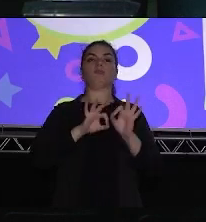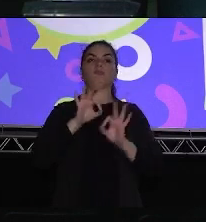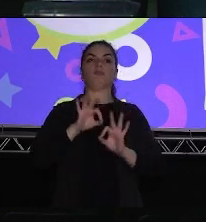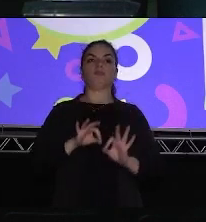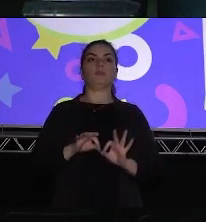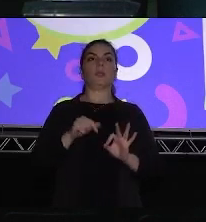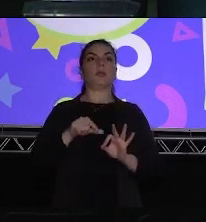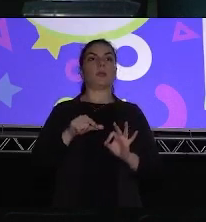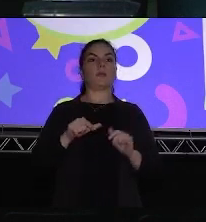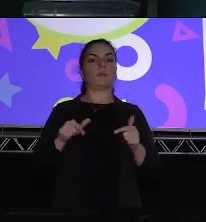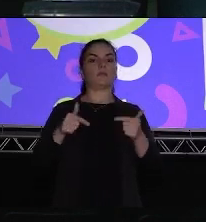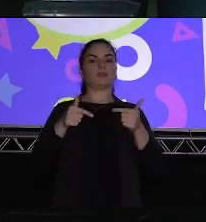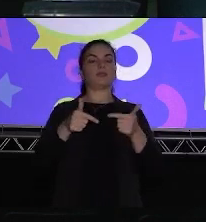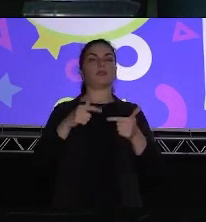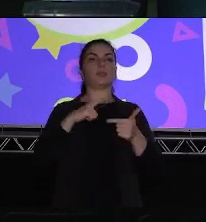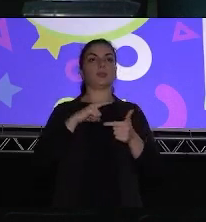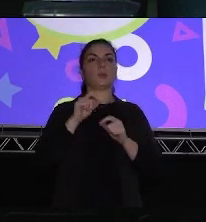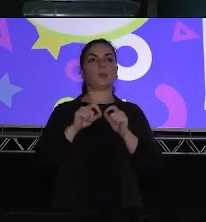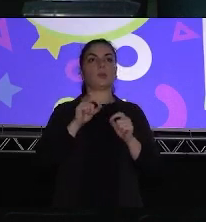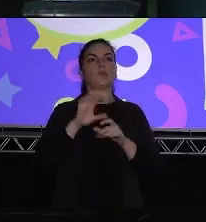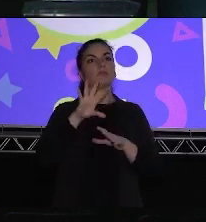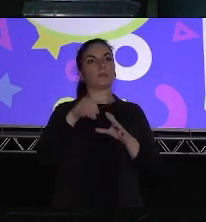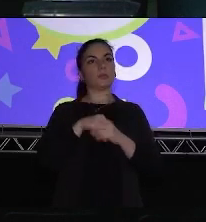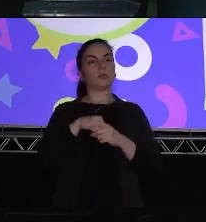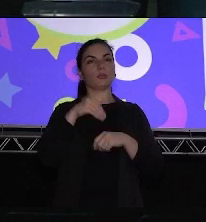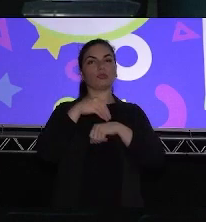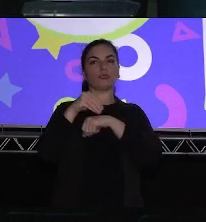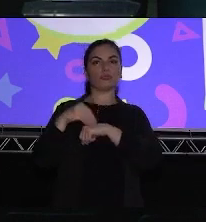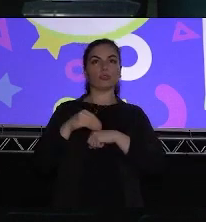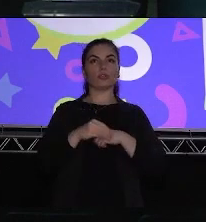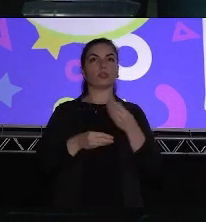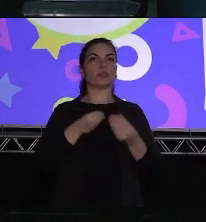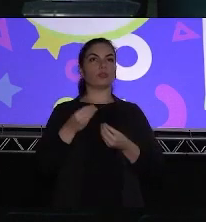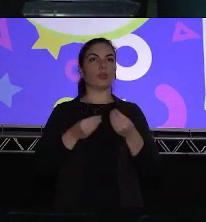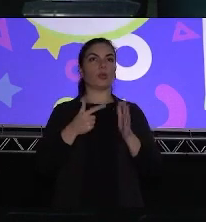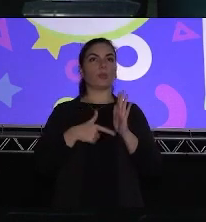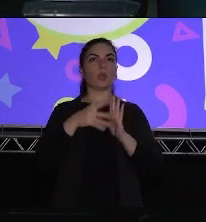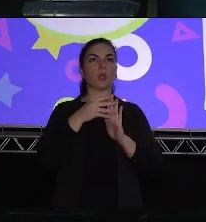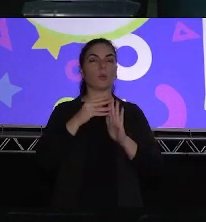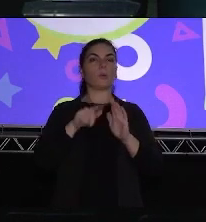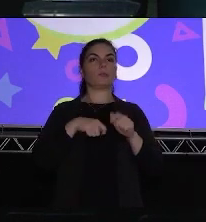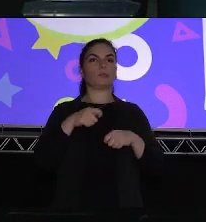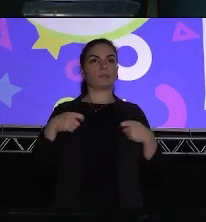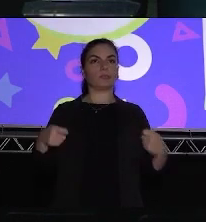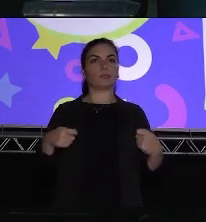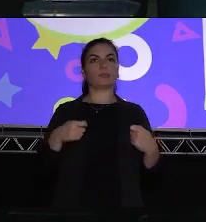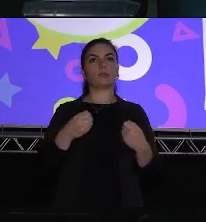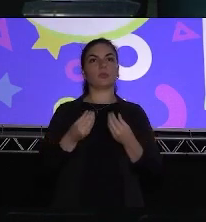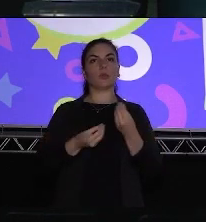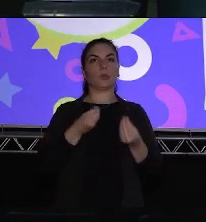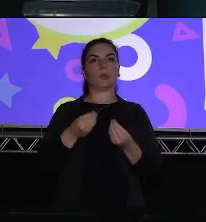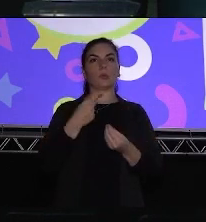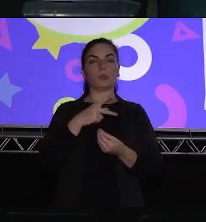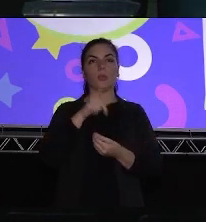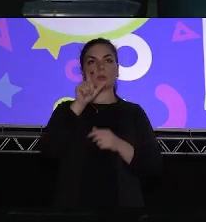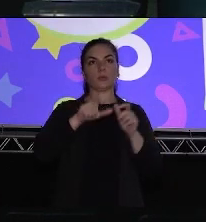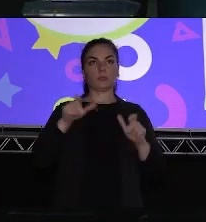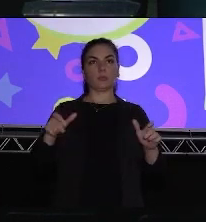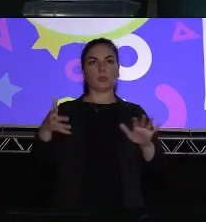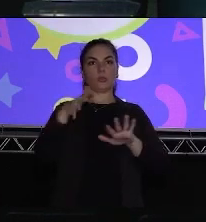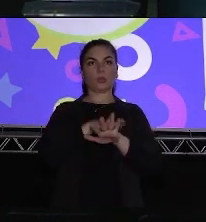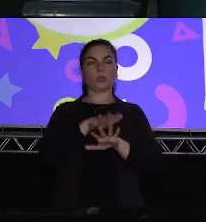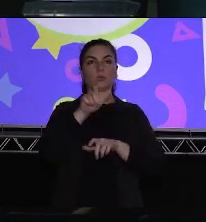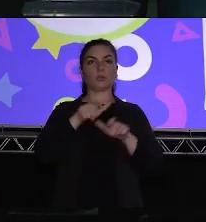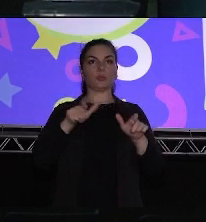projeto que envolveu construir um web app, onde tinham dicas sobre linguagem de sinais, sobre acessibilidade e inclusão de